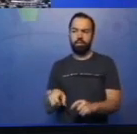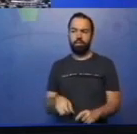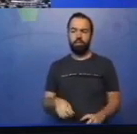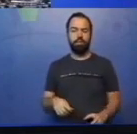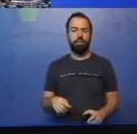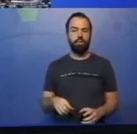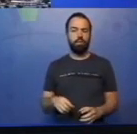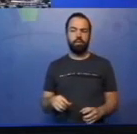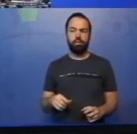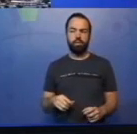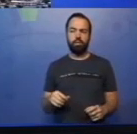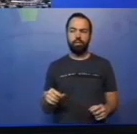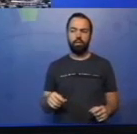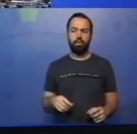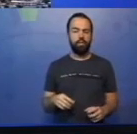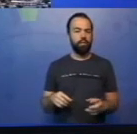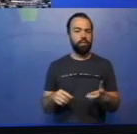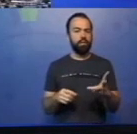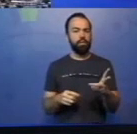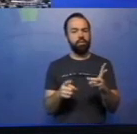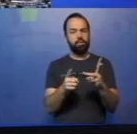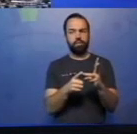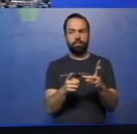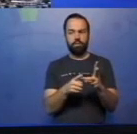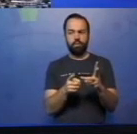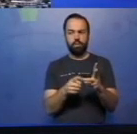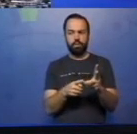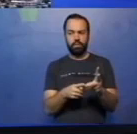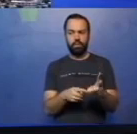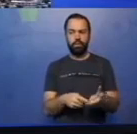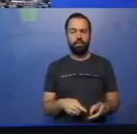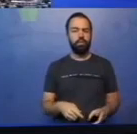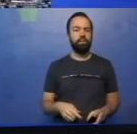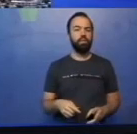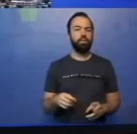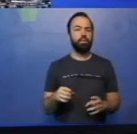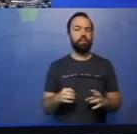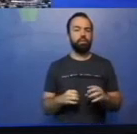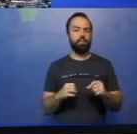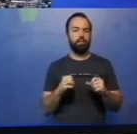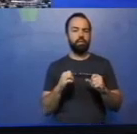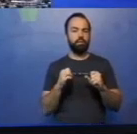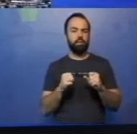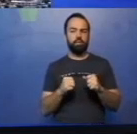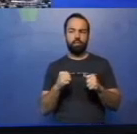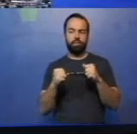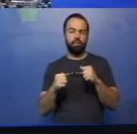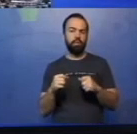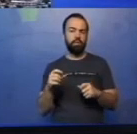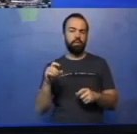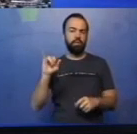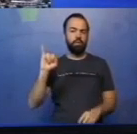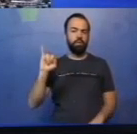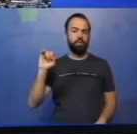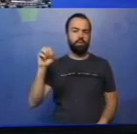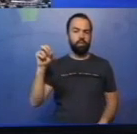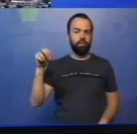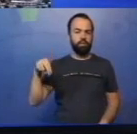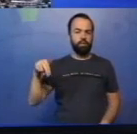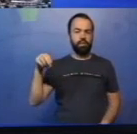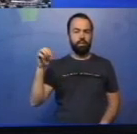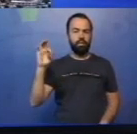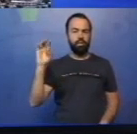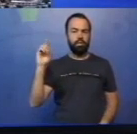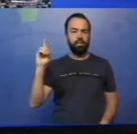Congo. E o terceiro tipo de cidade são as cidades industriais, onde